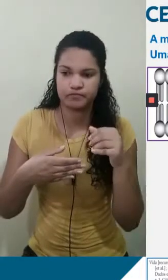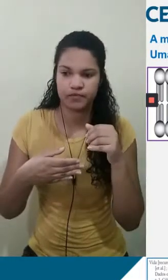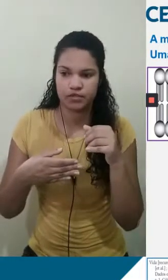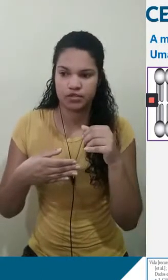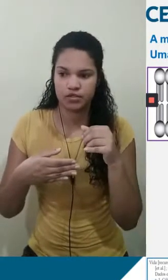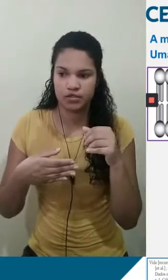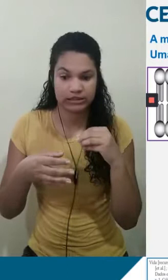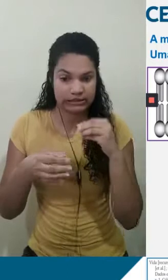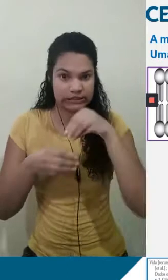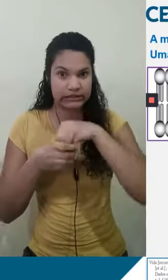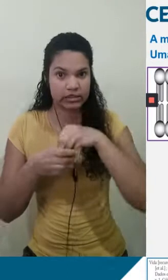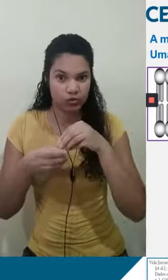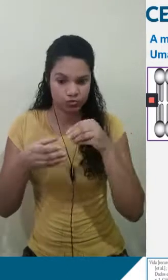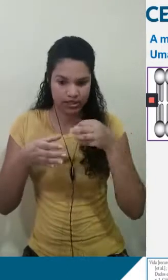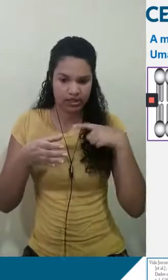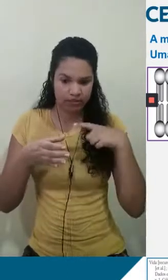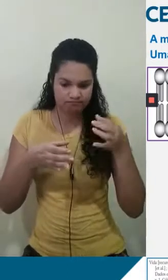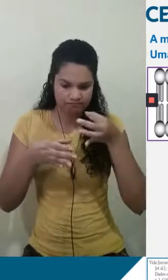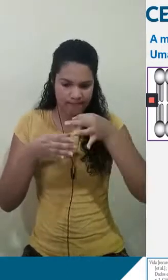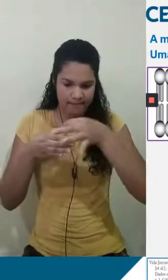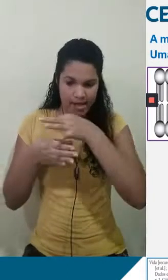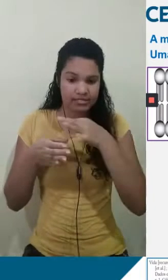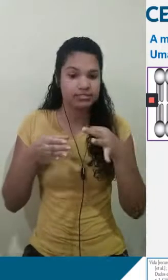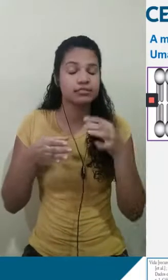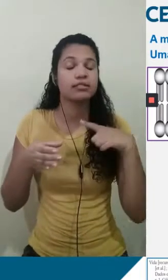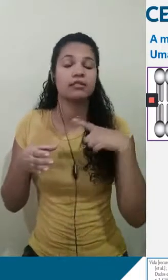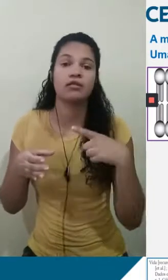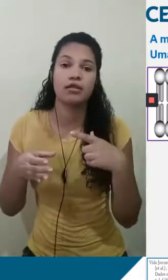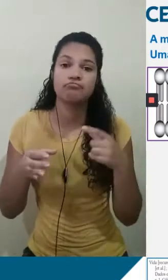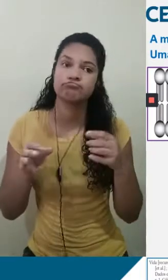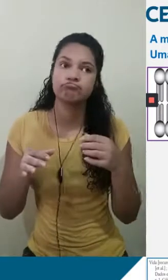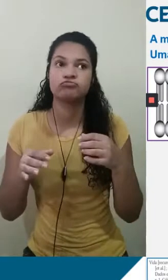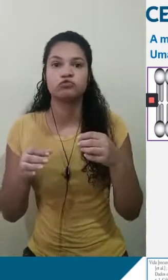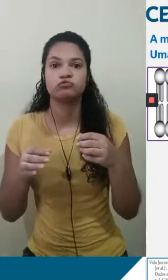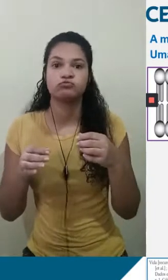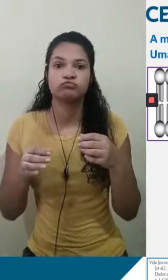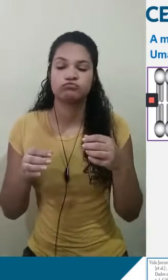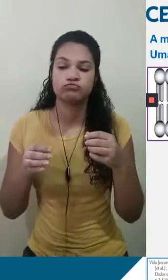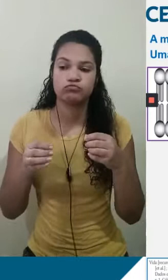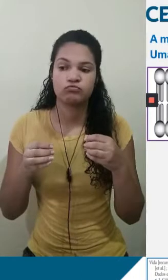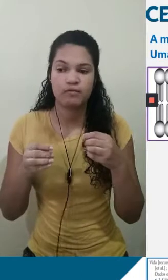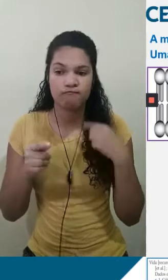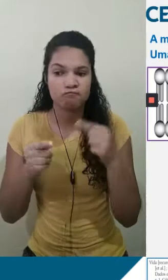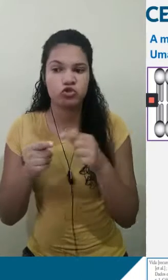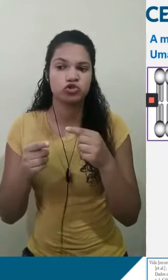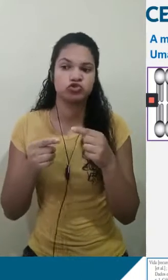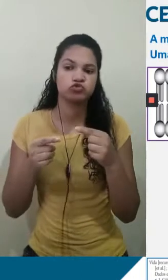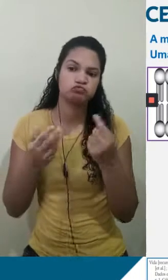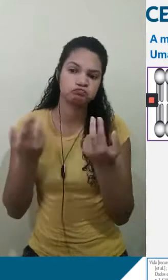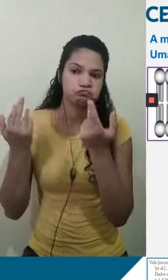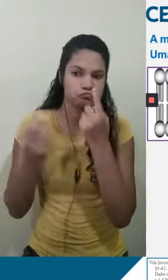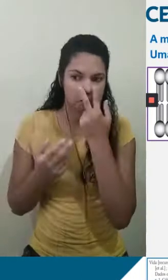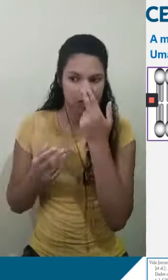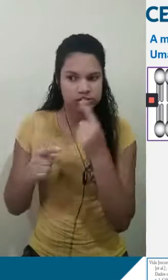da concentração ou dos tipos de cadeias que formam essa camada, das cadeias de ácidos graxos que compõem essa bicamada